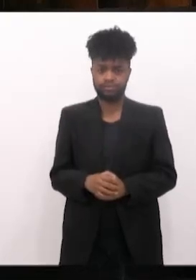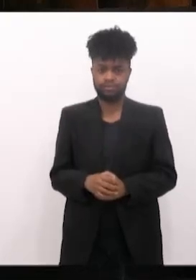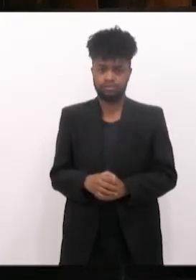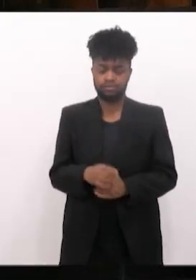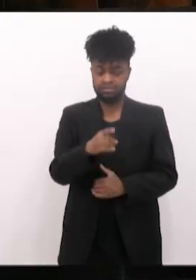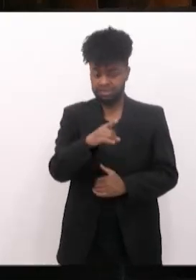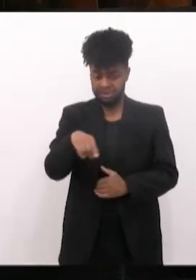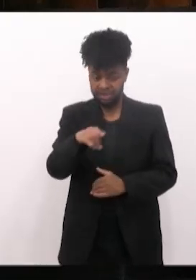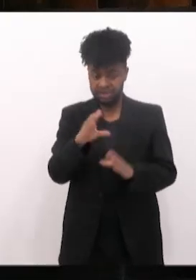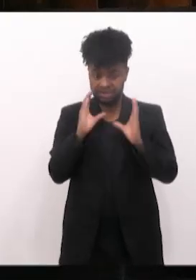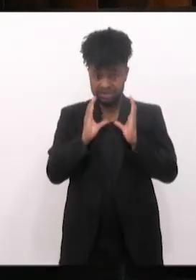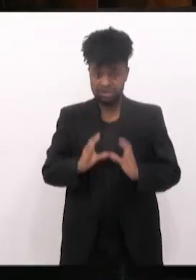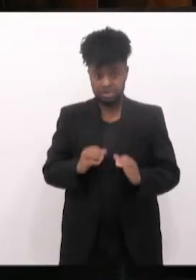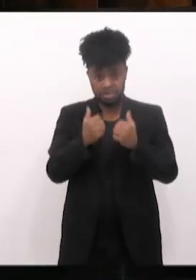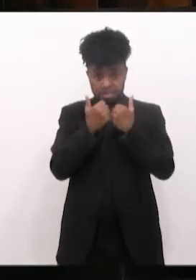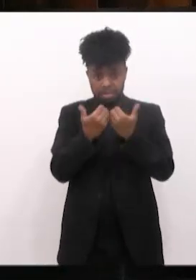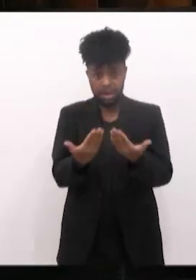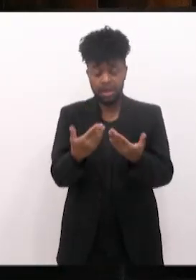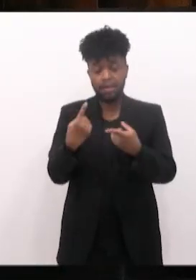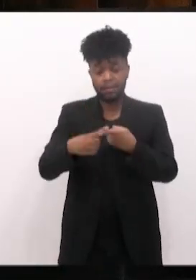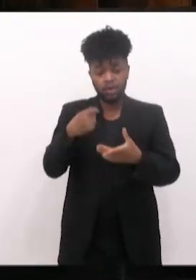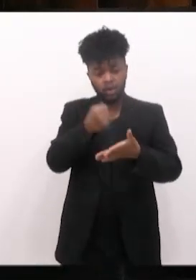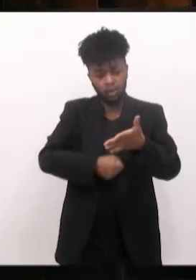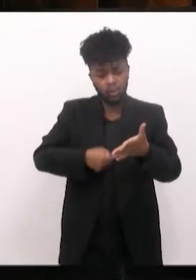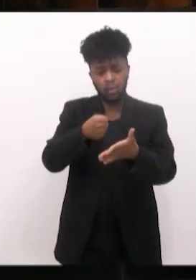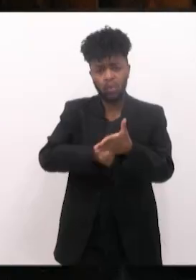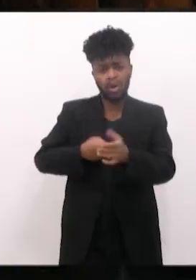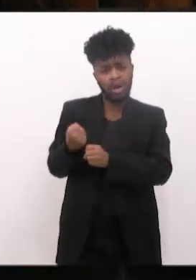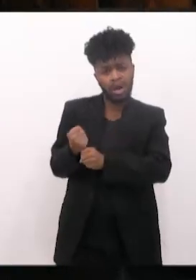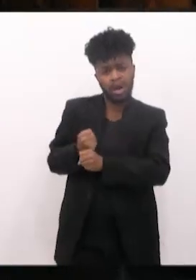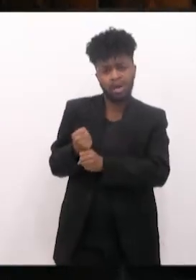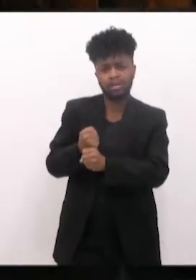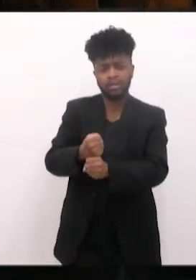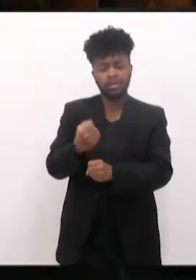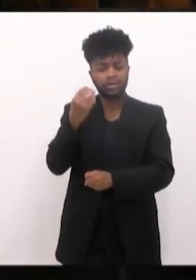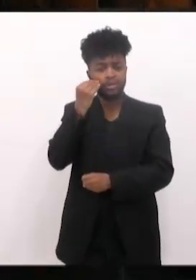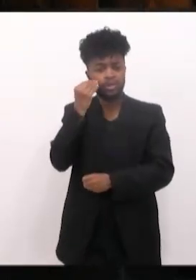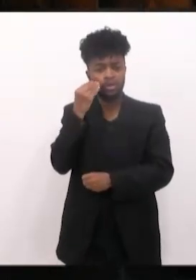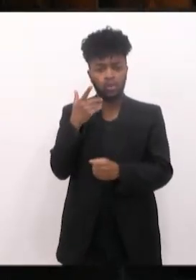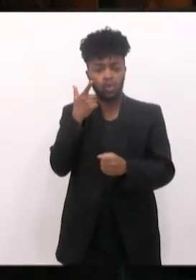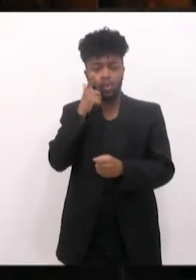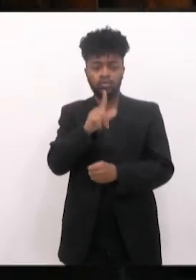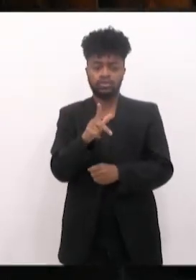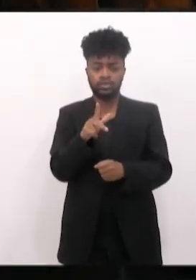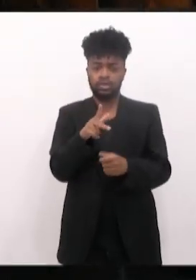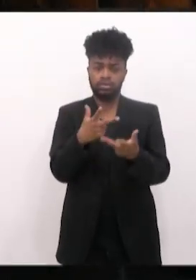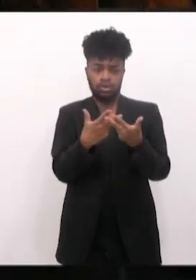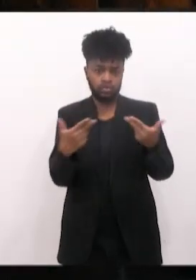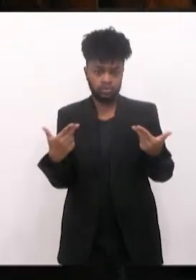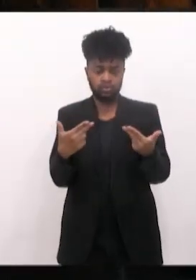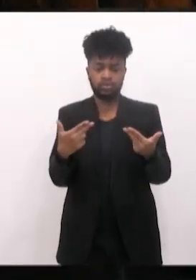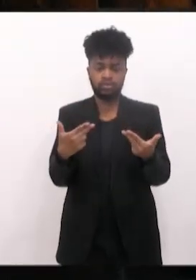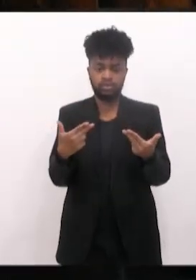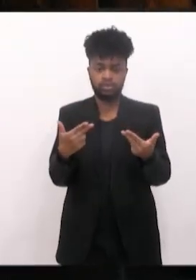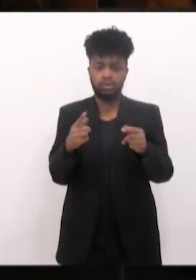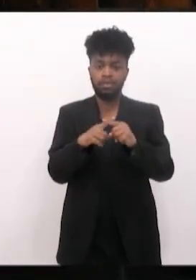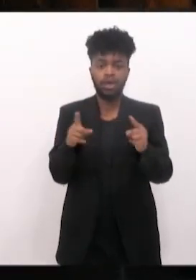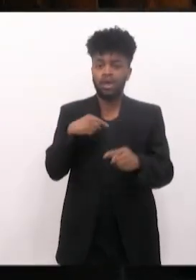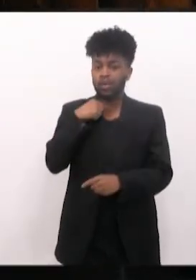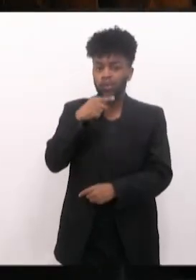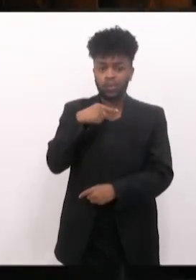Cidadão de bem, que lutou por tantos anos para poder ter seu bem. E eu não